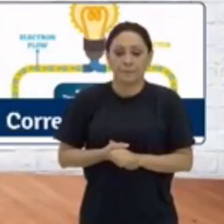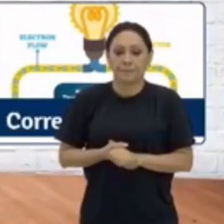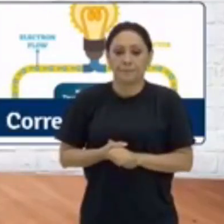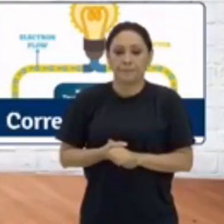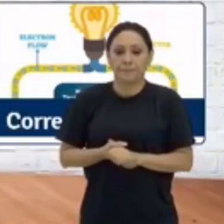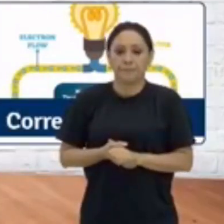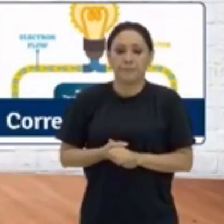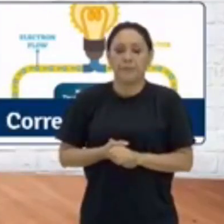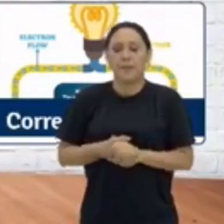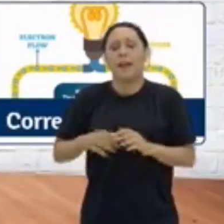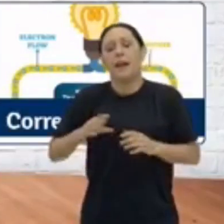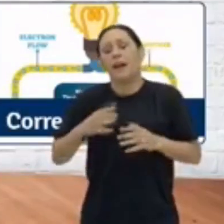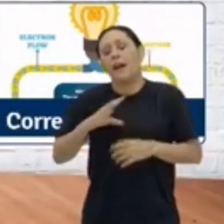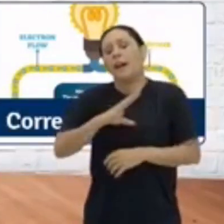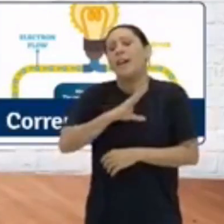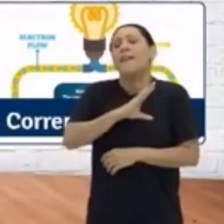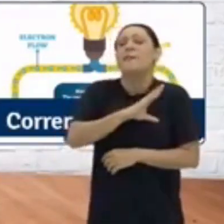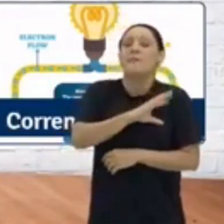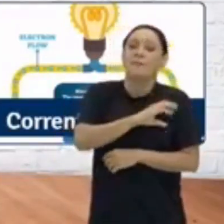o amor,